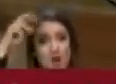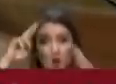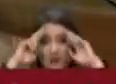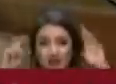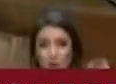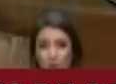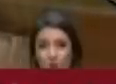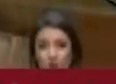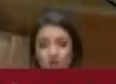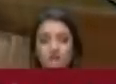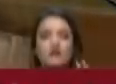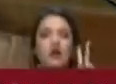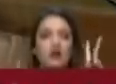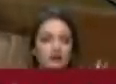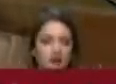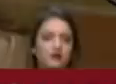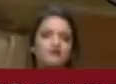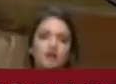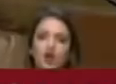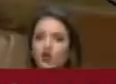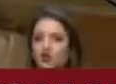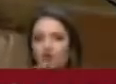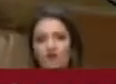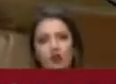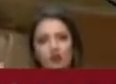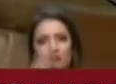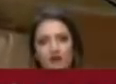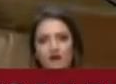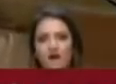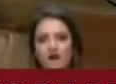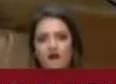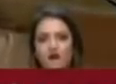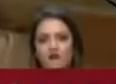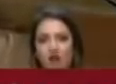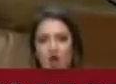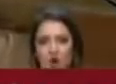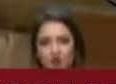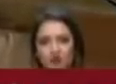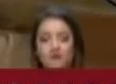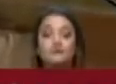ditador, e que está perseguindo só nós conservadores.